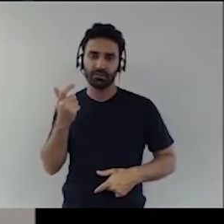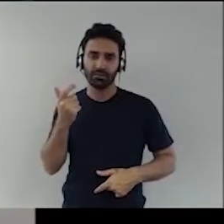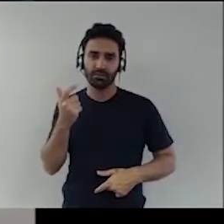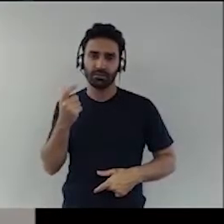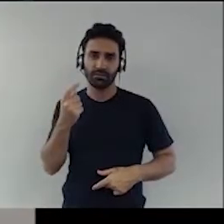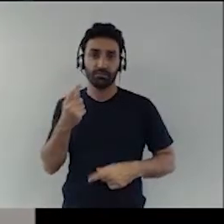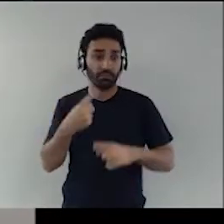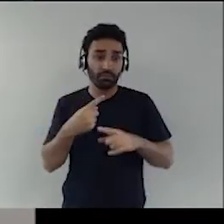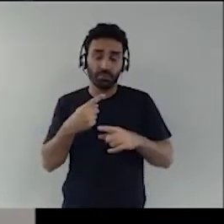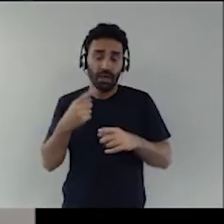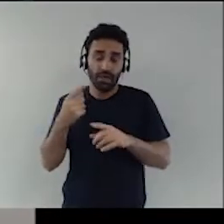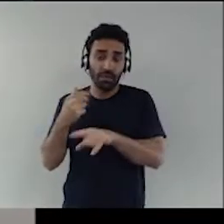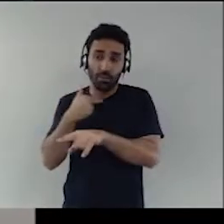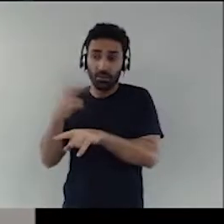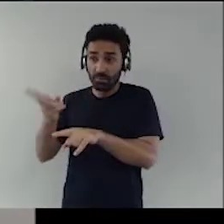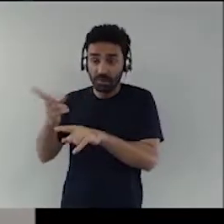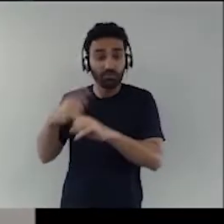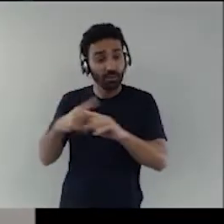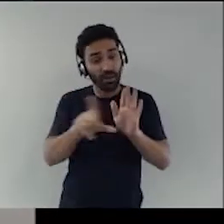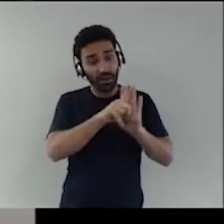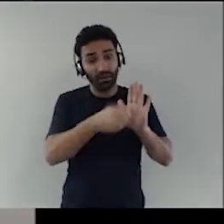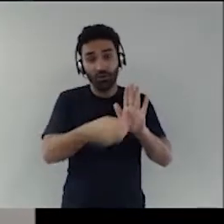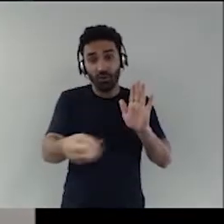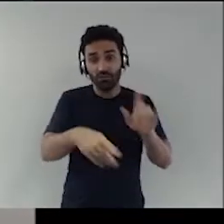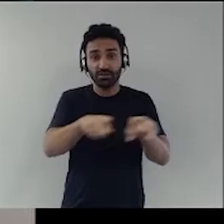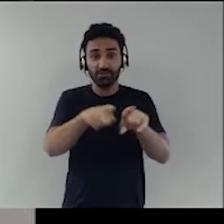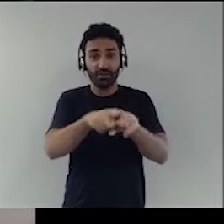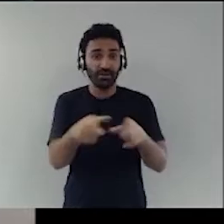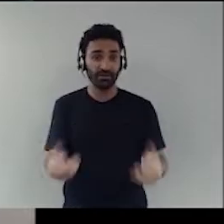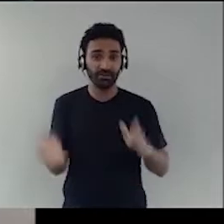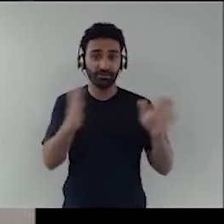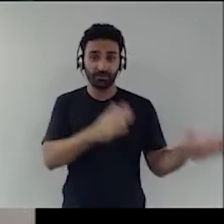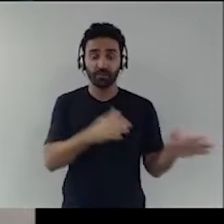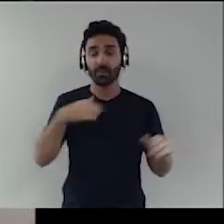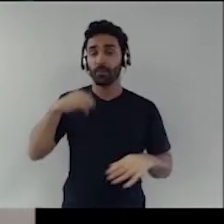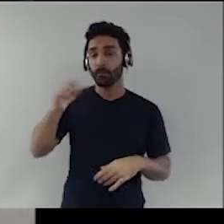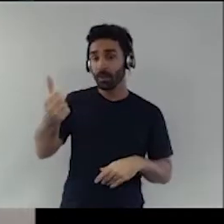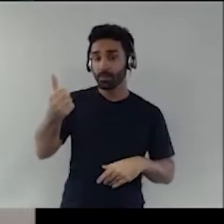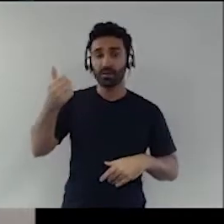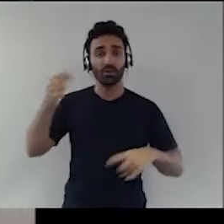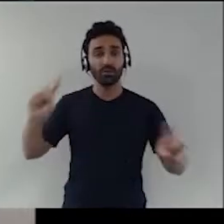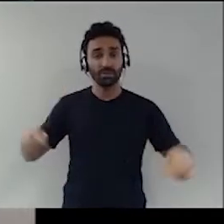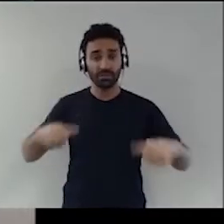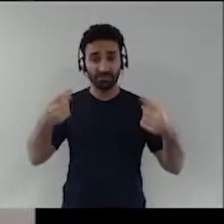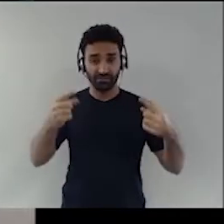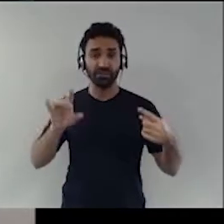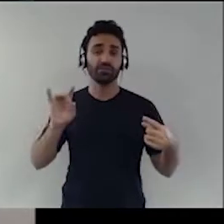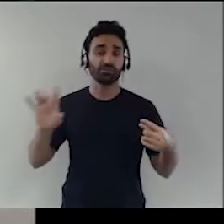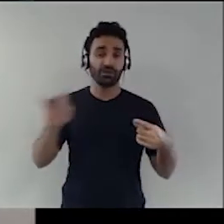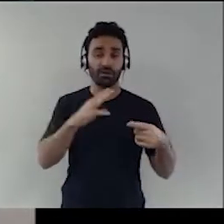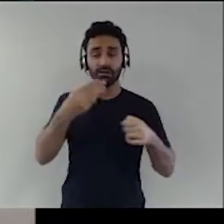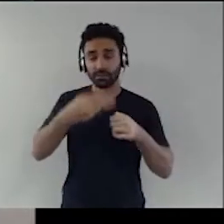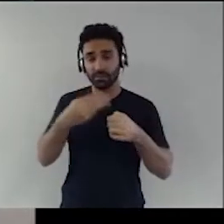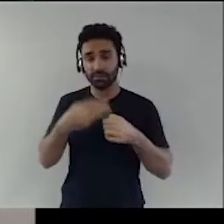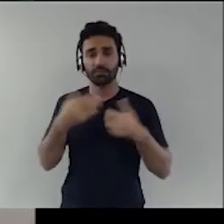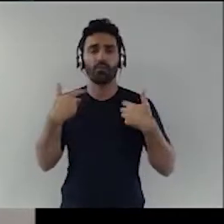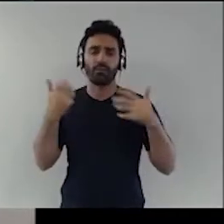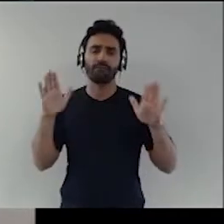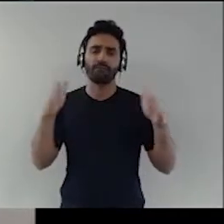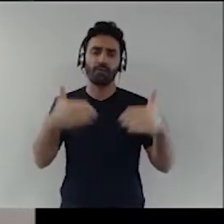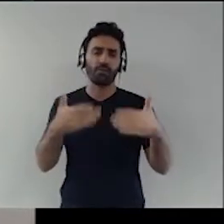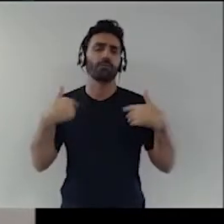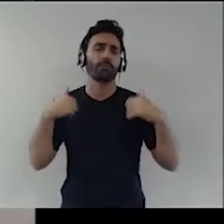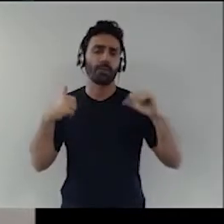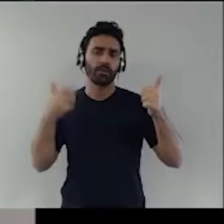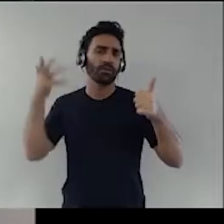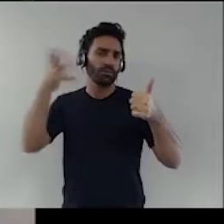legislativo. Então, me parece assim que o primeiro grande desafio dos municípios, e vou enfocar minha primeira parte